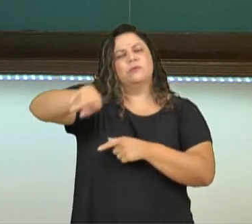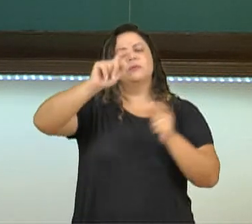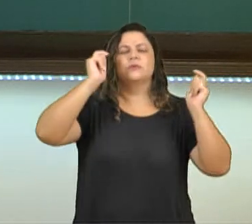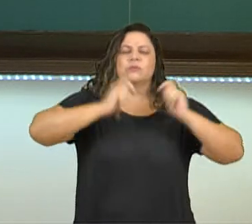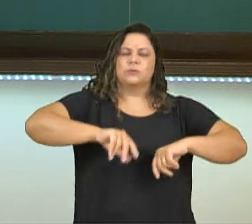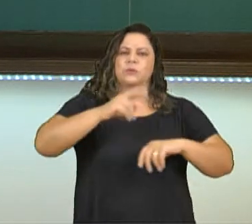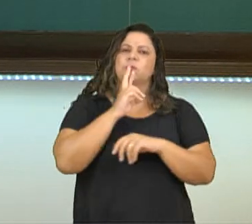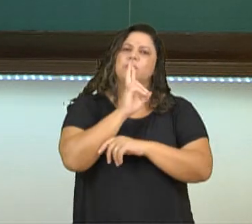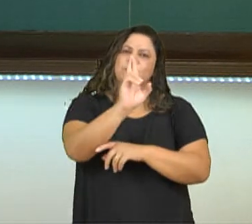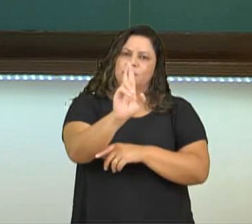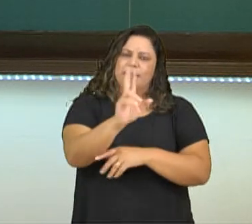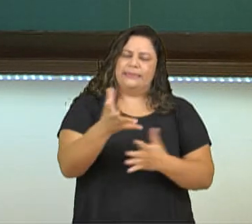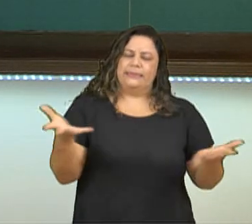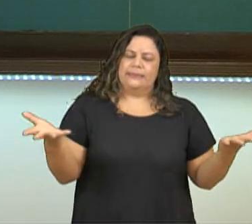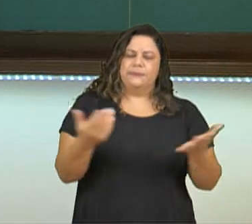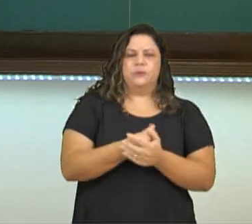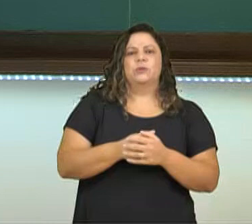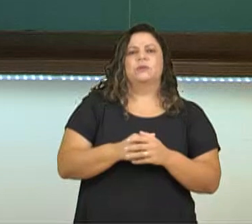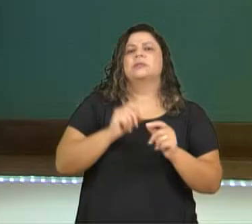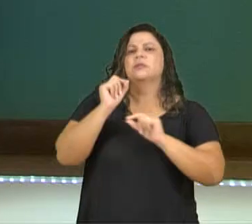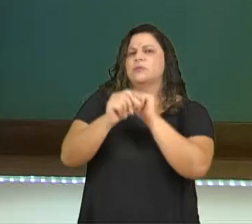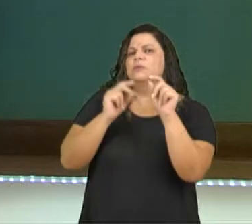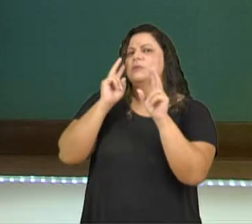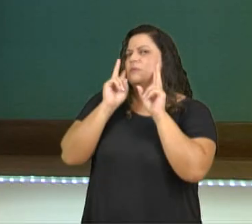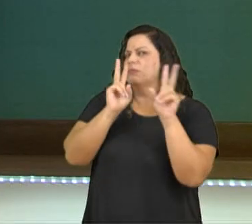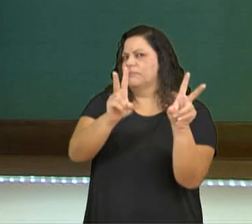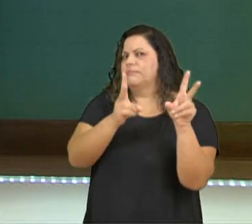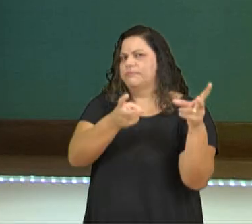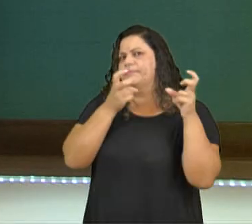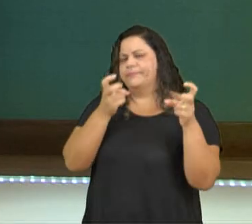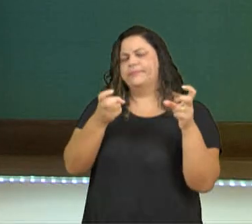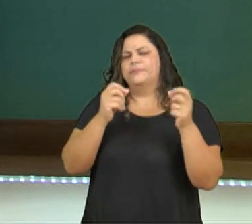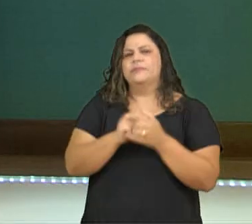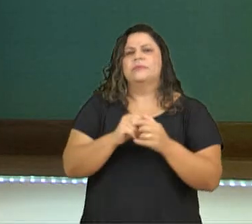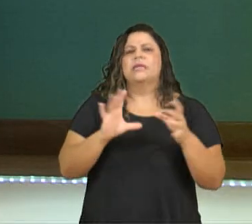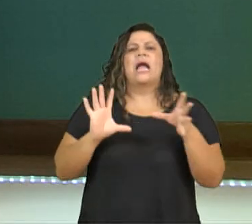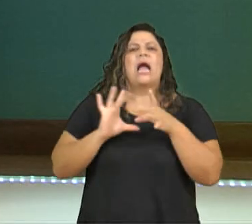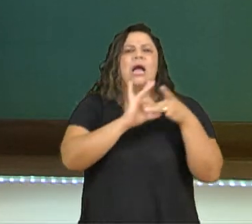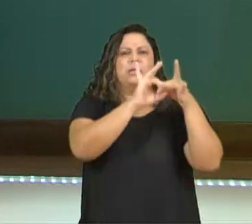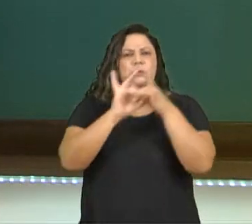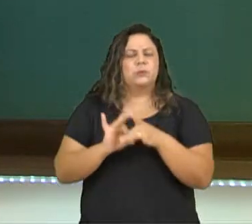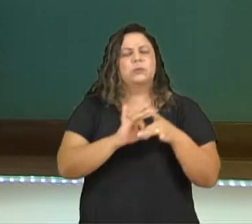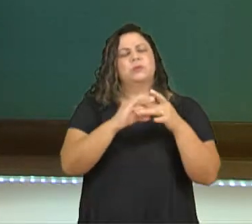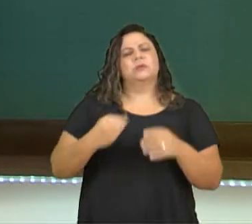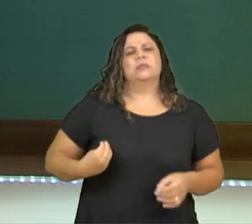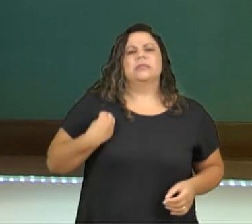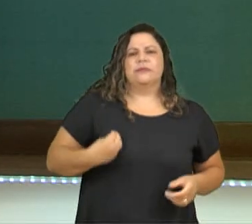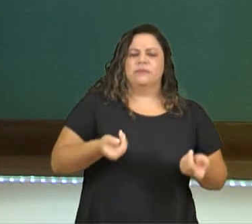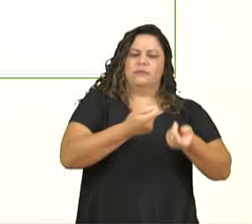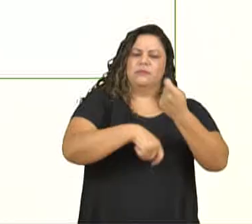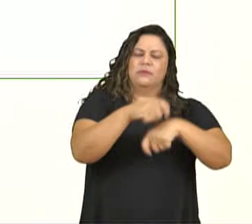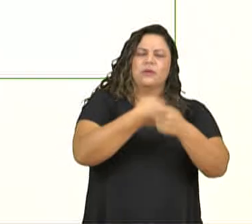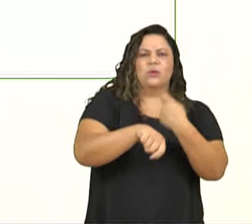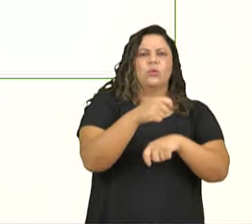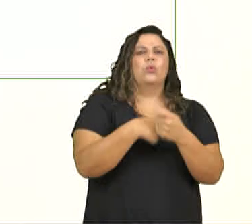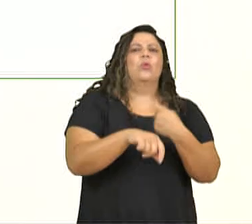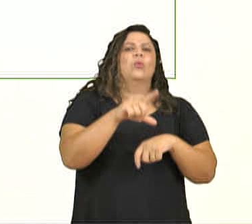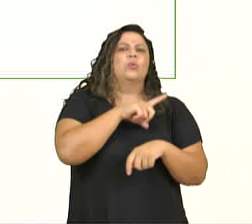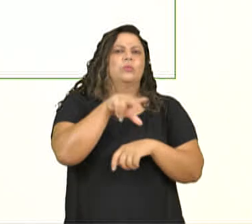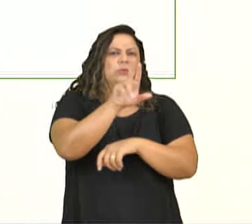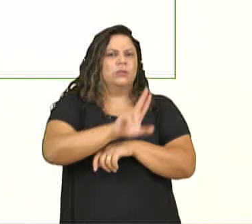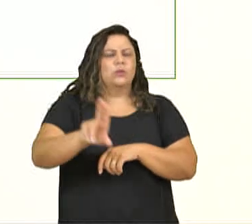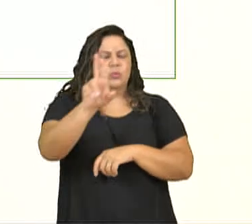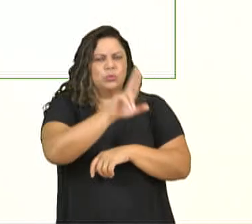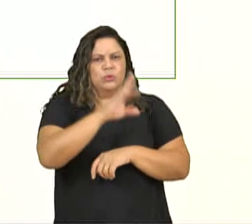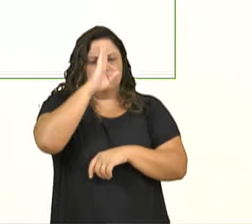possível resposta, aonde você vai ver aqui, ó, que o consumo está associado à função da vida econômica que consiste na